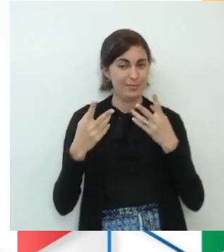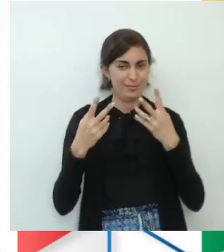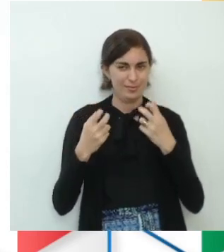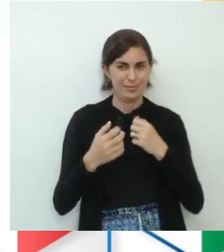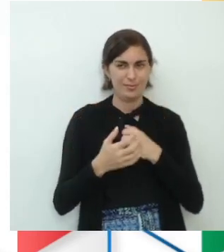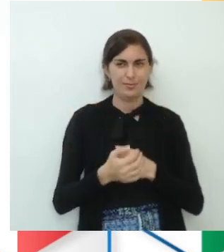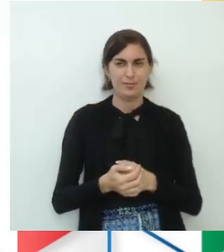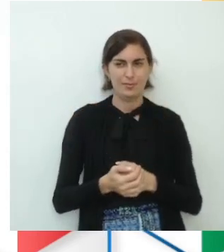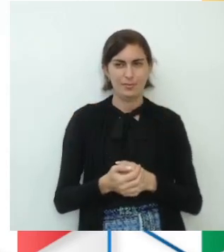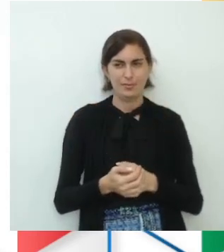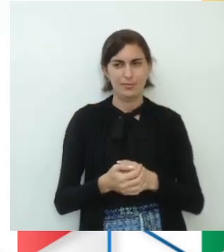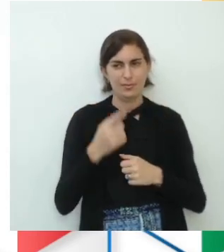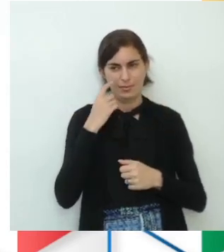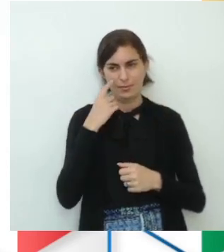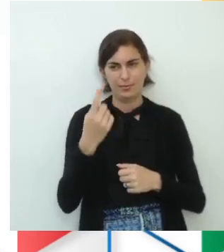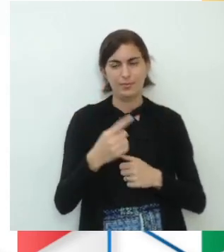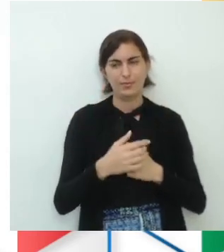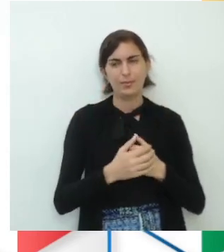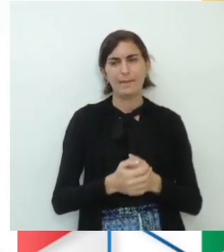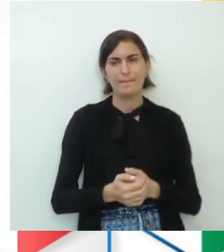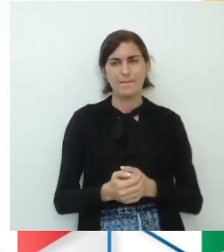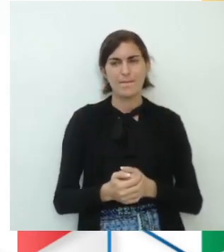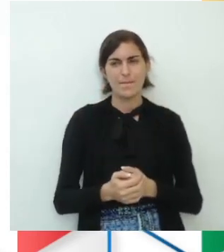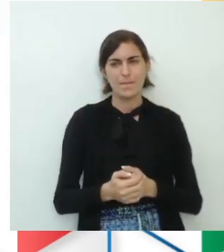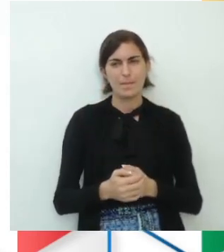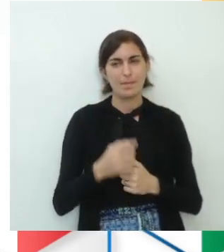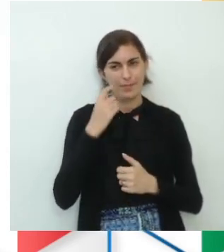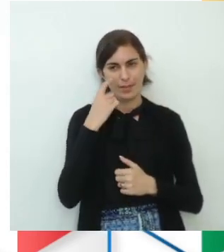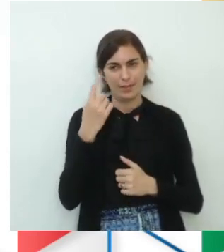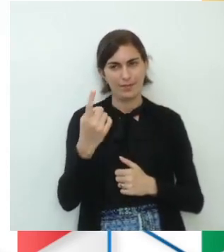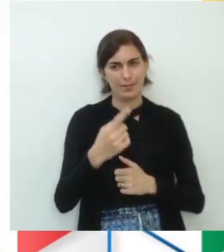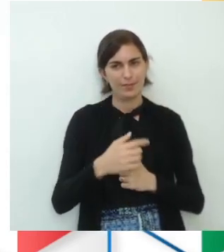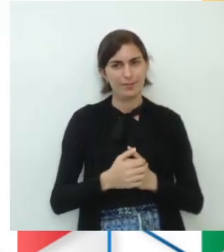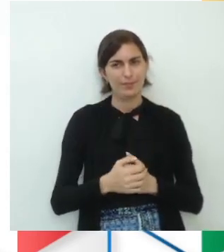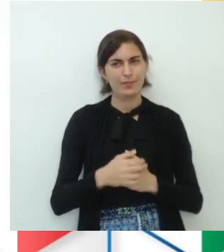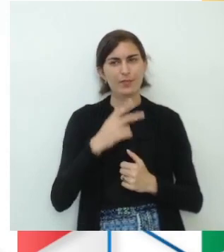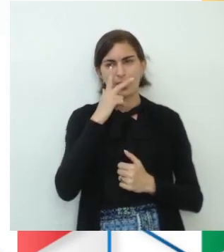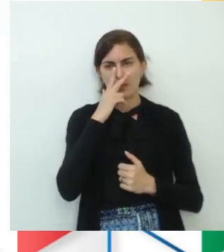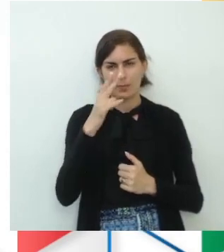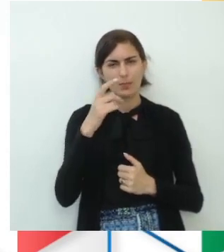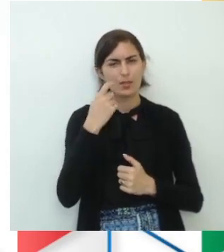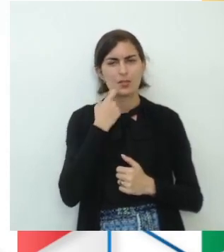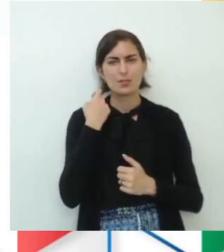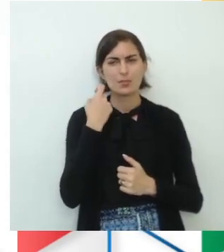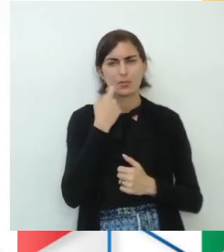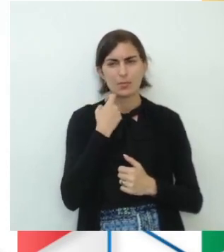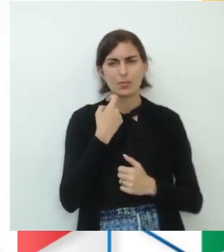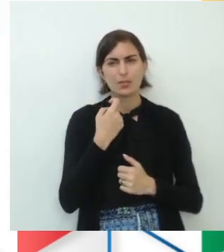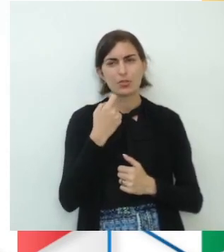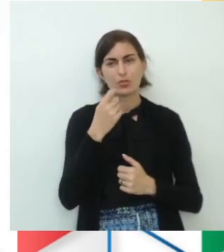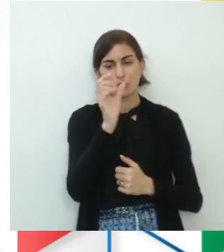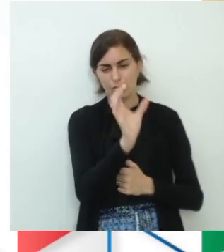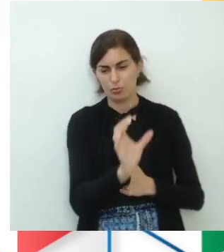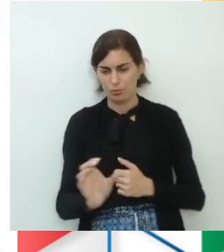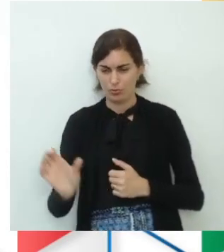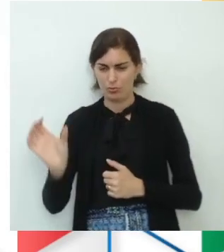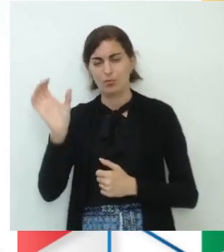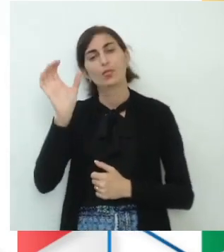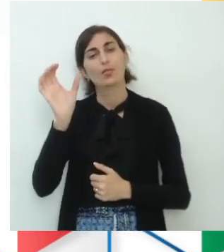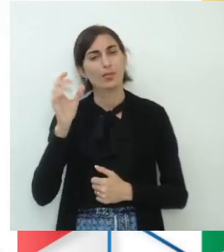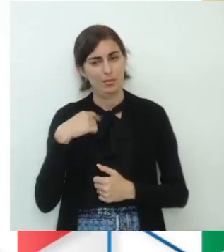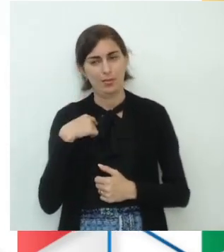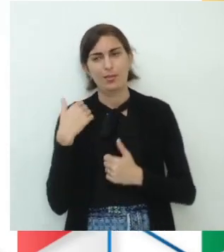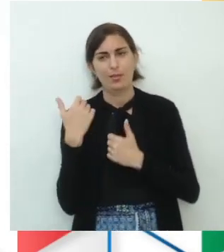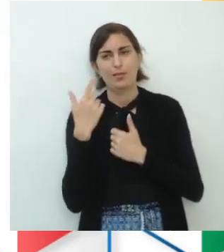comigo, tá bom? Tá aqui, ó. Olha a animação. É o mesmo peixe deslocado, ou seja,